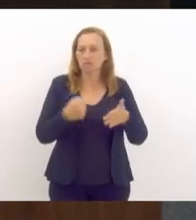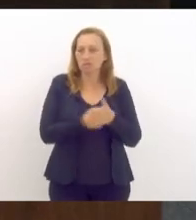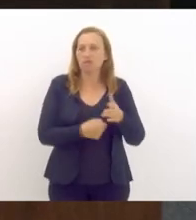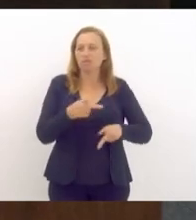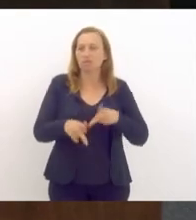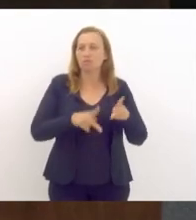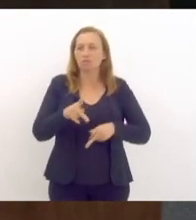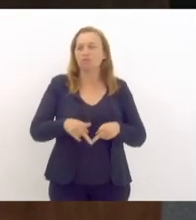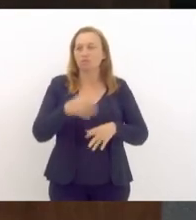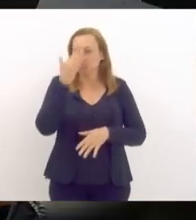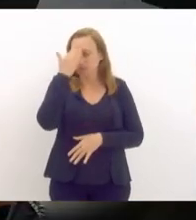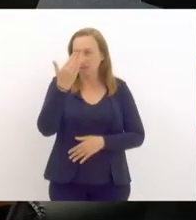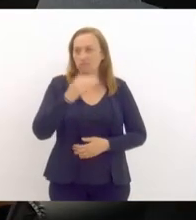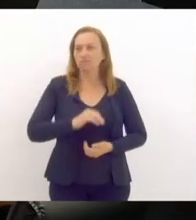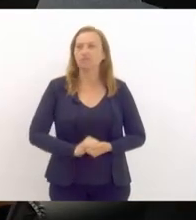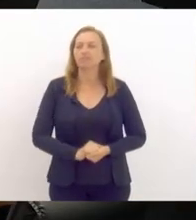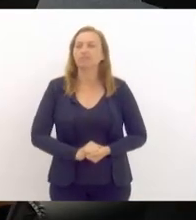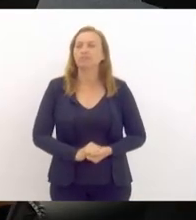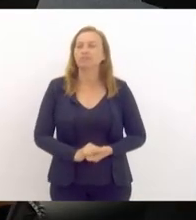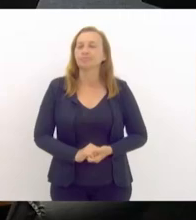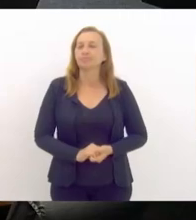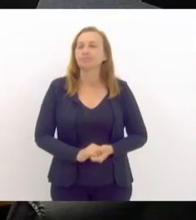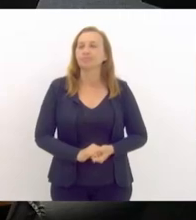Fluminense Muito obrigado